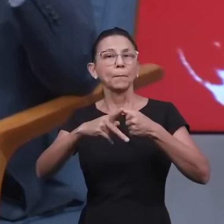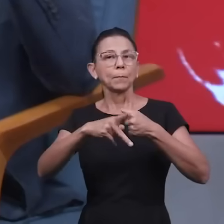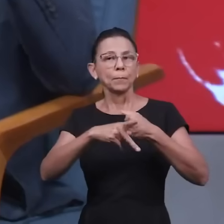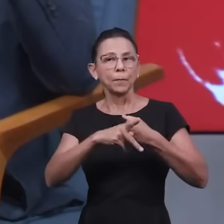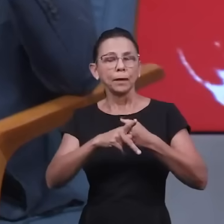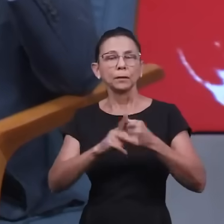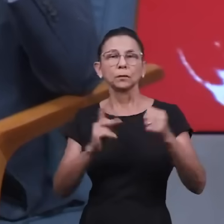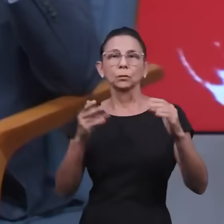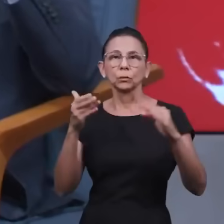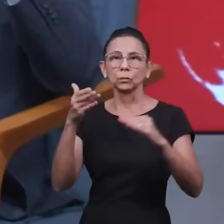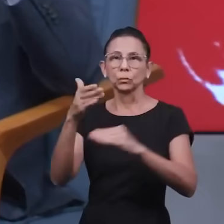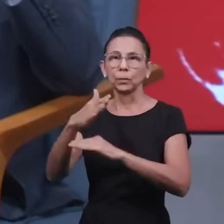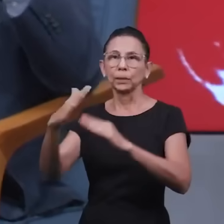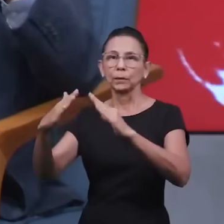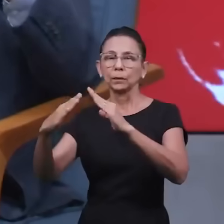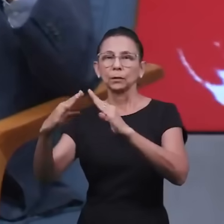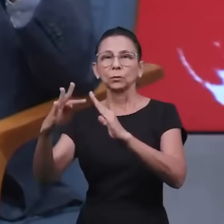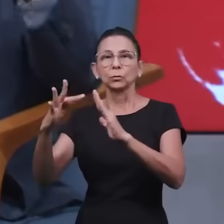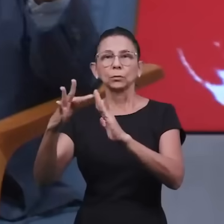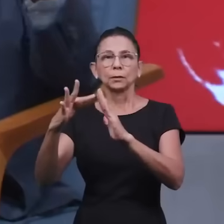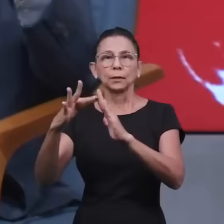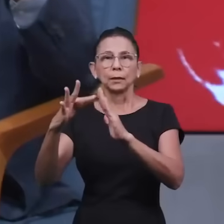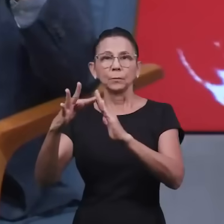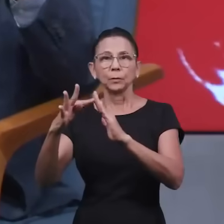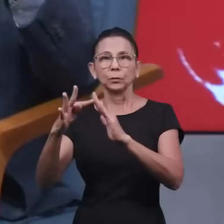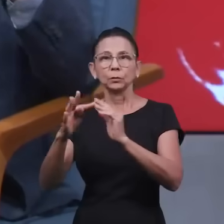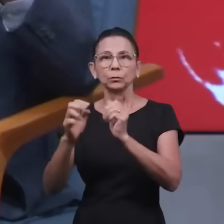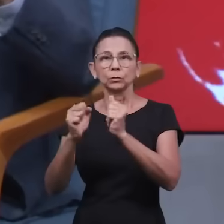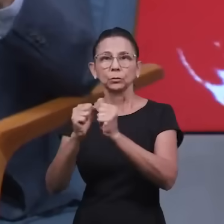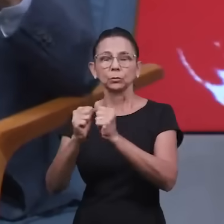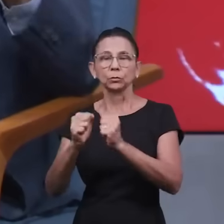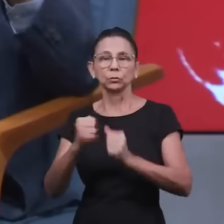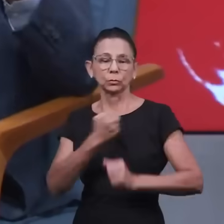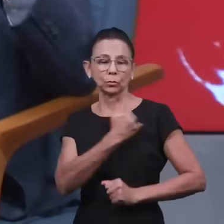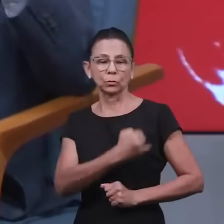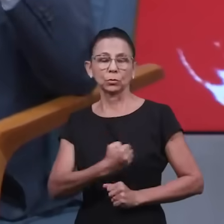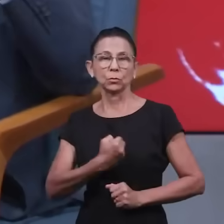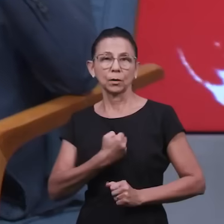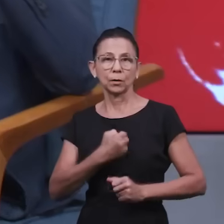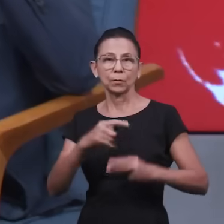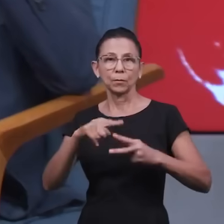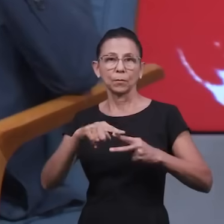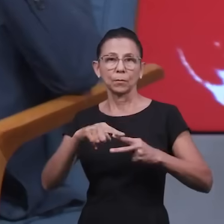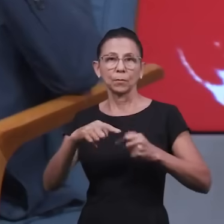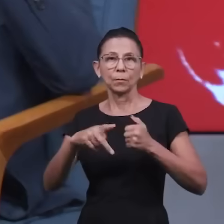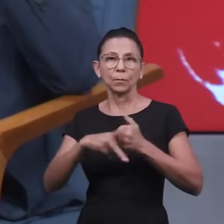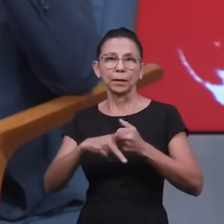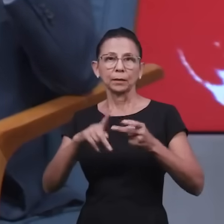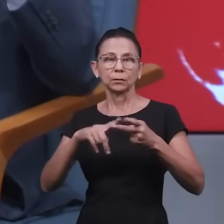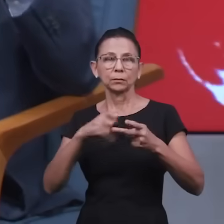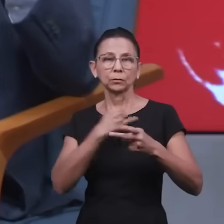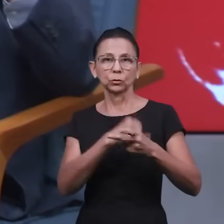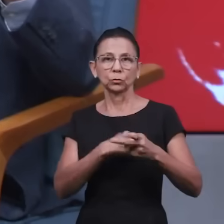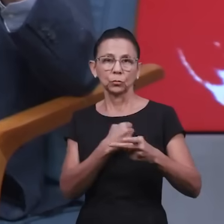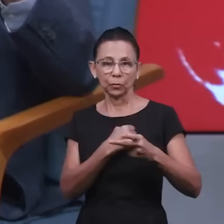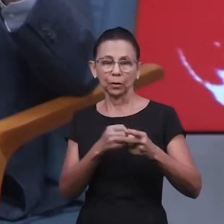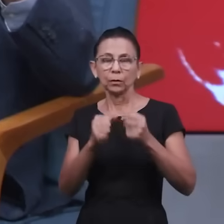Pedro, quando chega na porta do templo, junto com João, a cura do coxo,